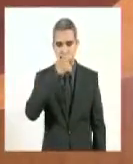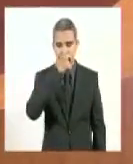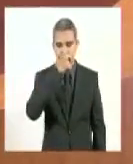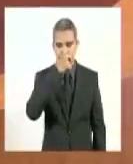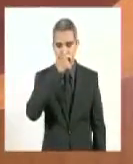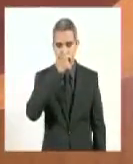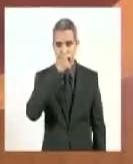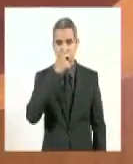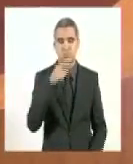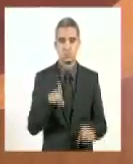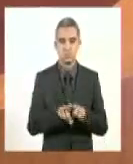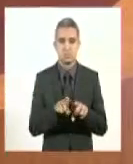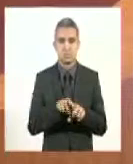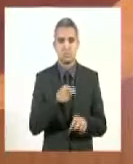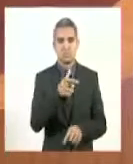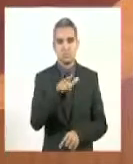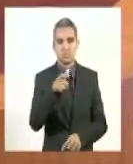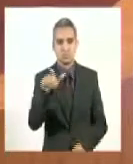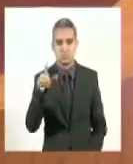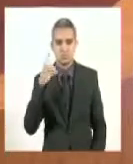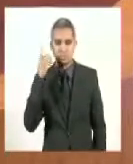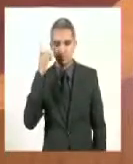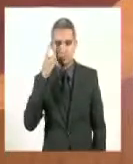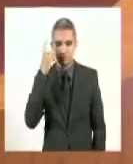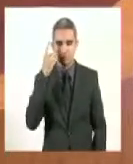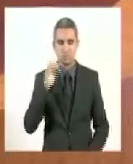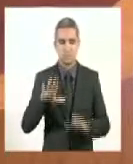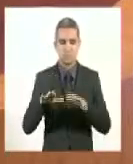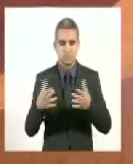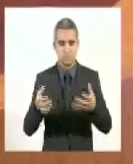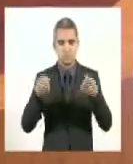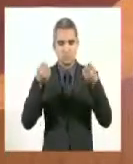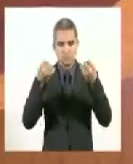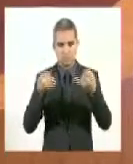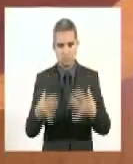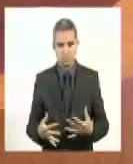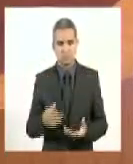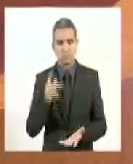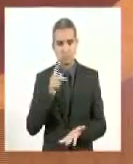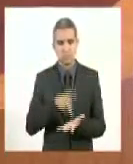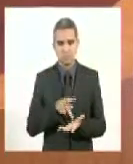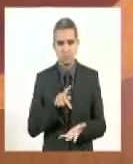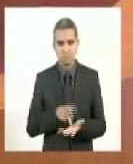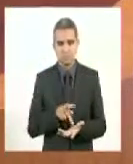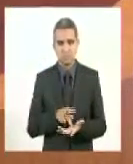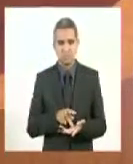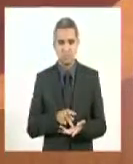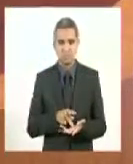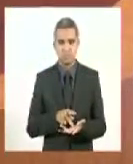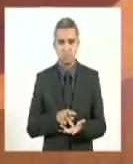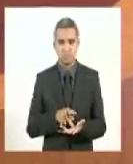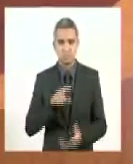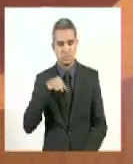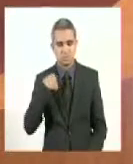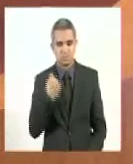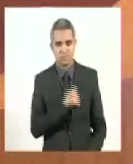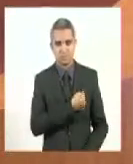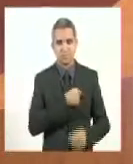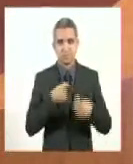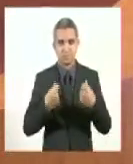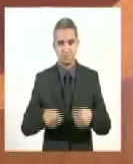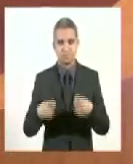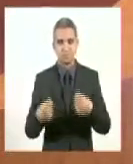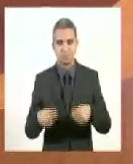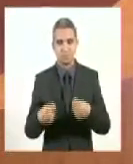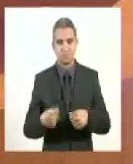com outros deputados, quando dizem realmente que temos que ter